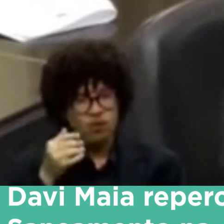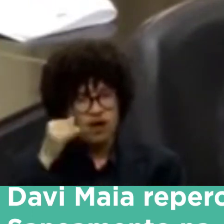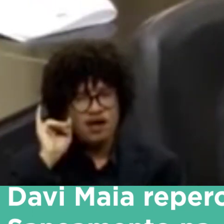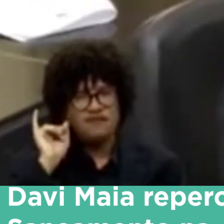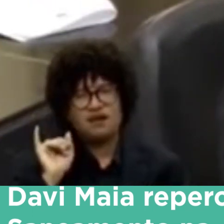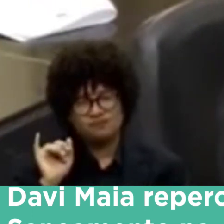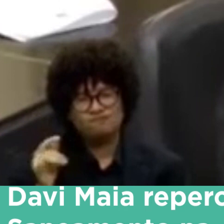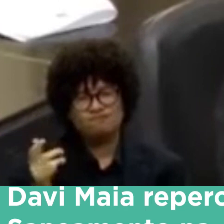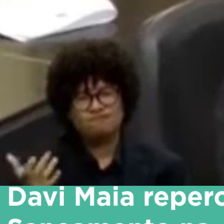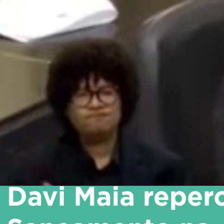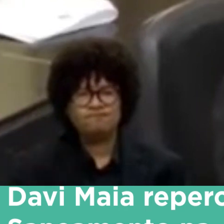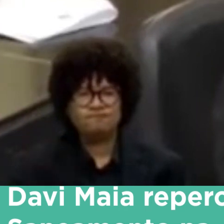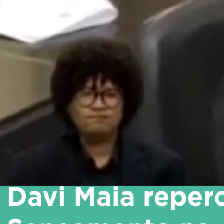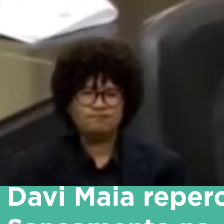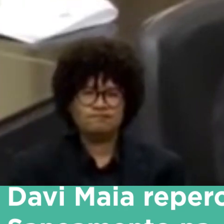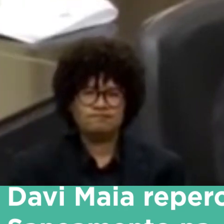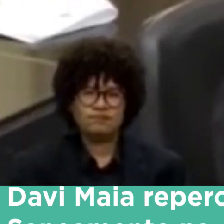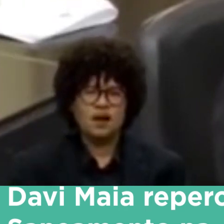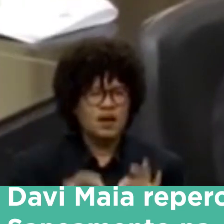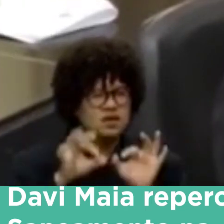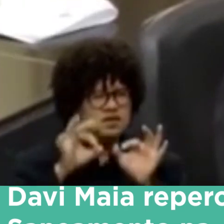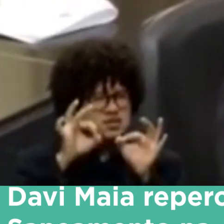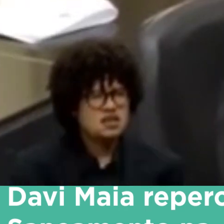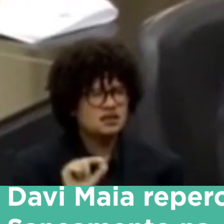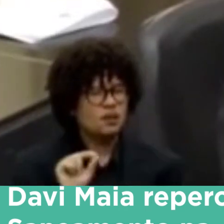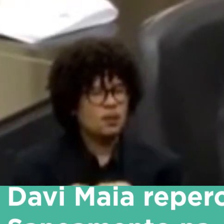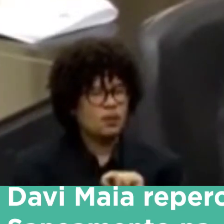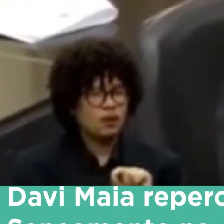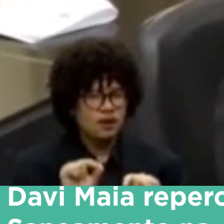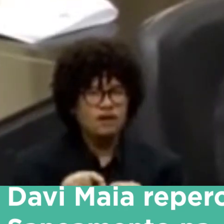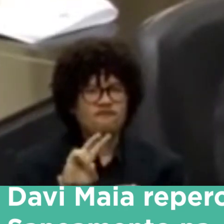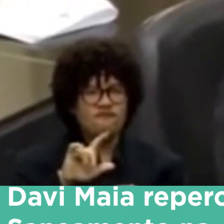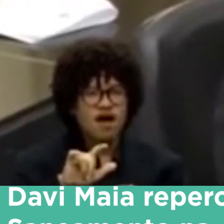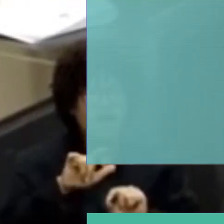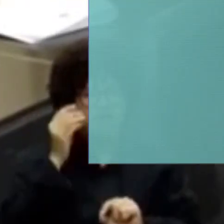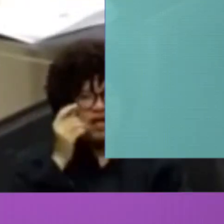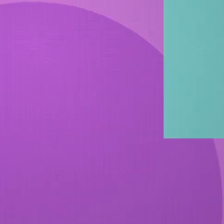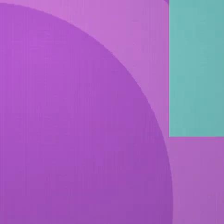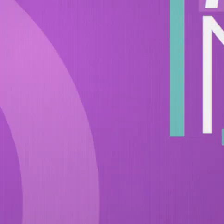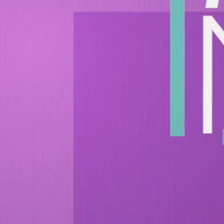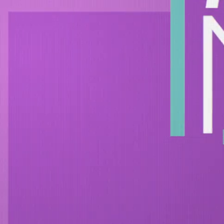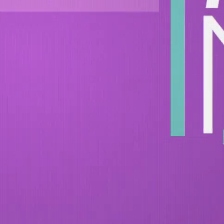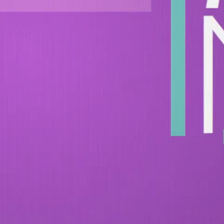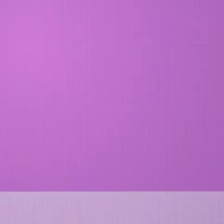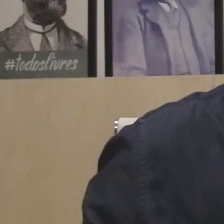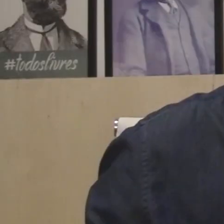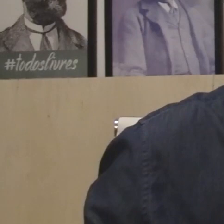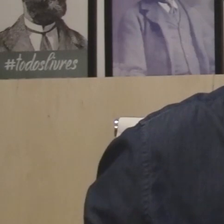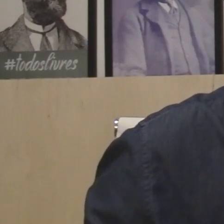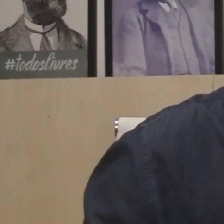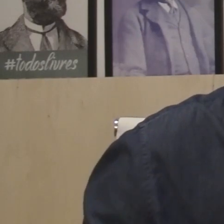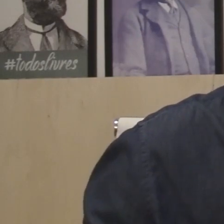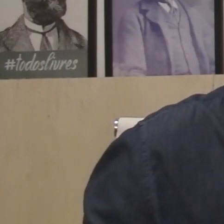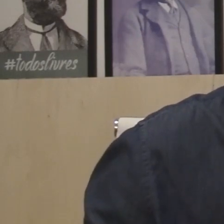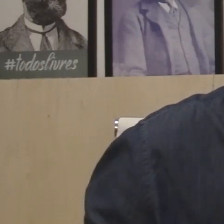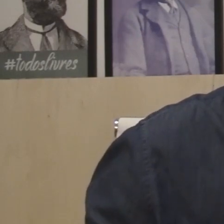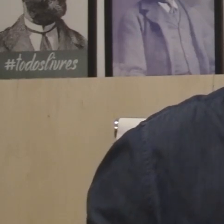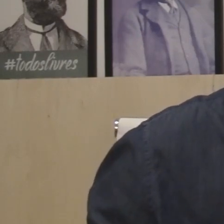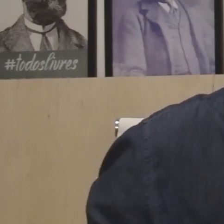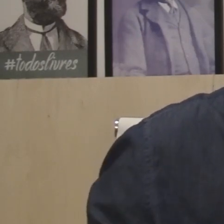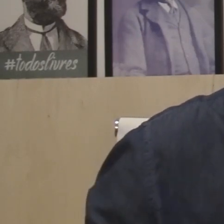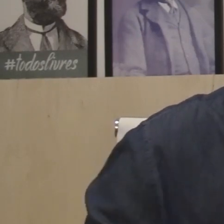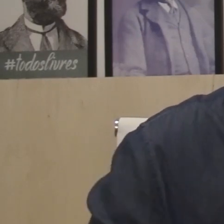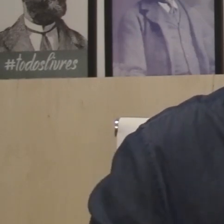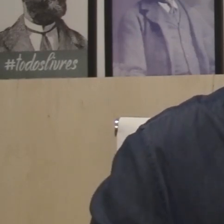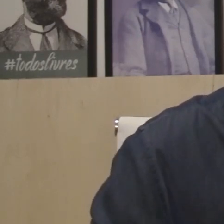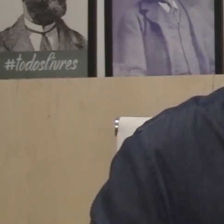mas ainda que isso irá ajudar na retomada da economia brasileira ainda em terras alagoanas